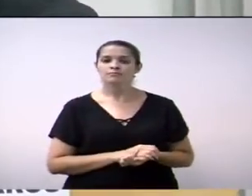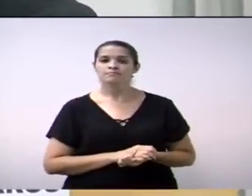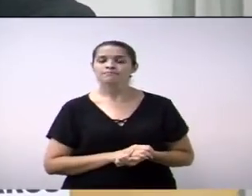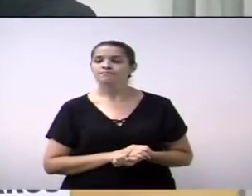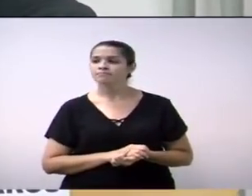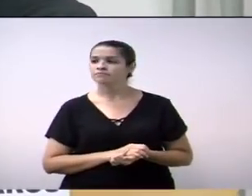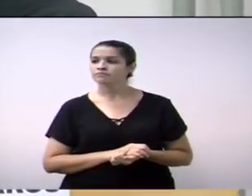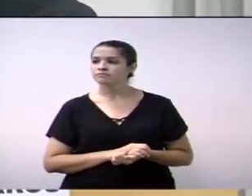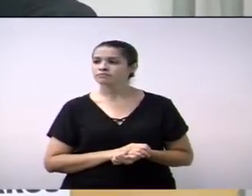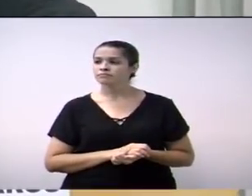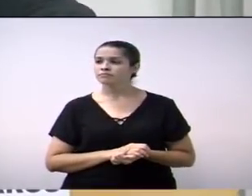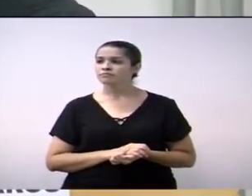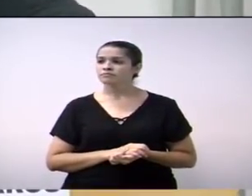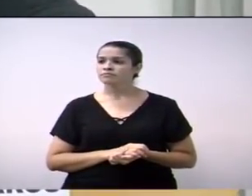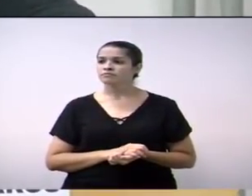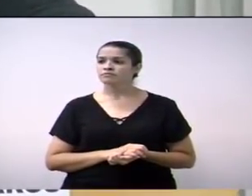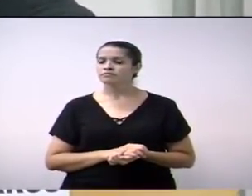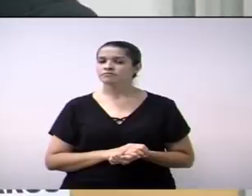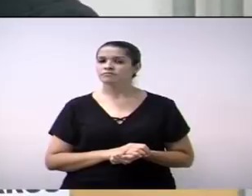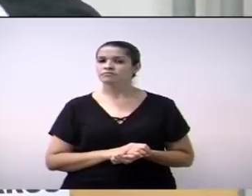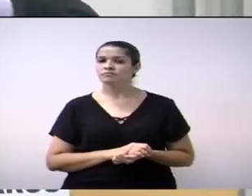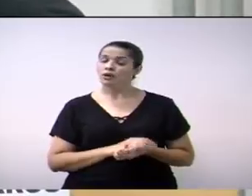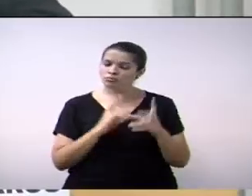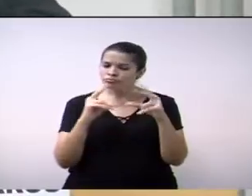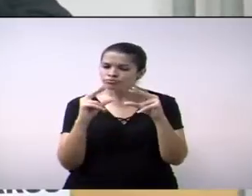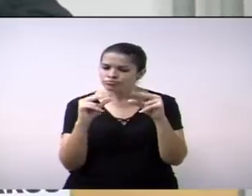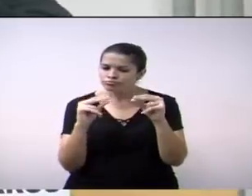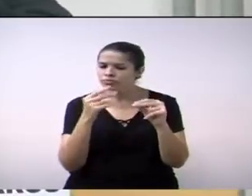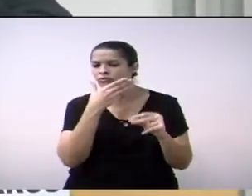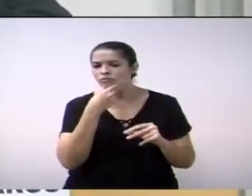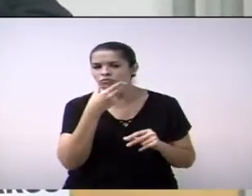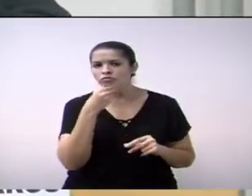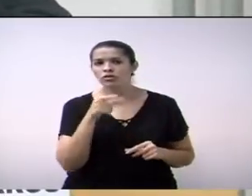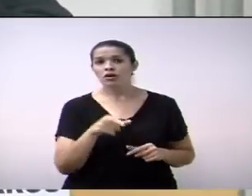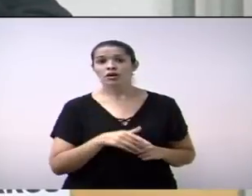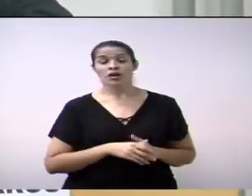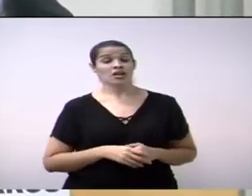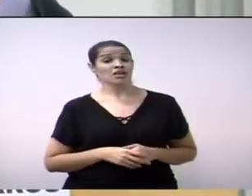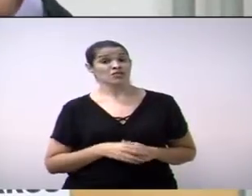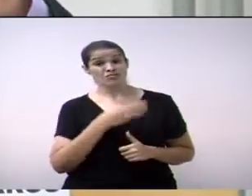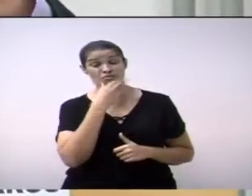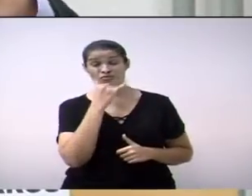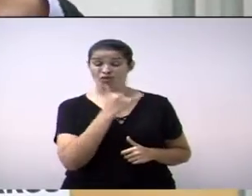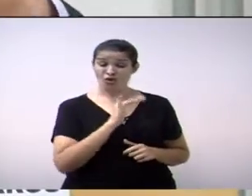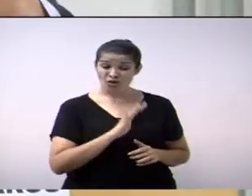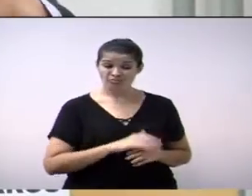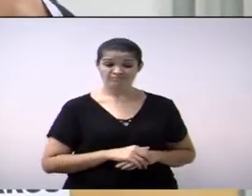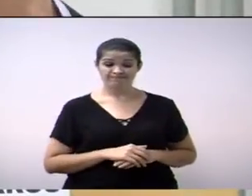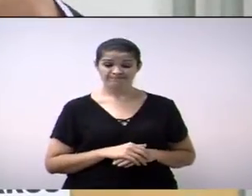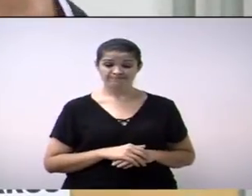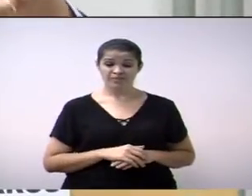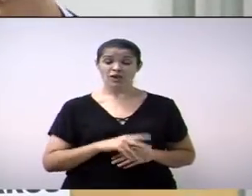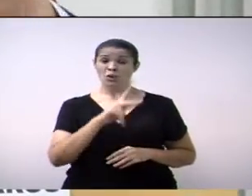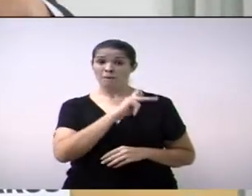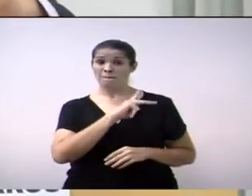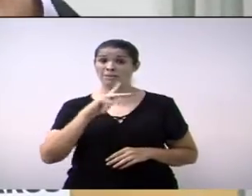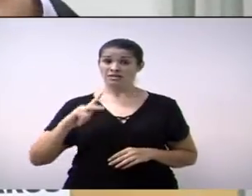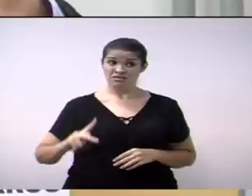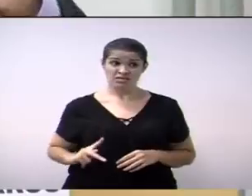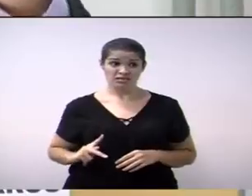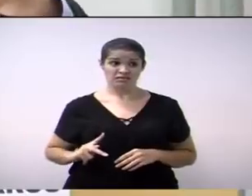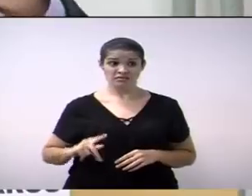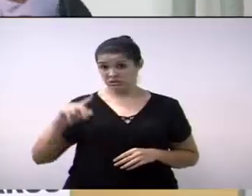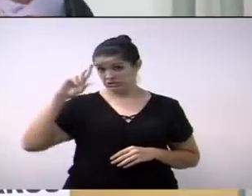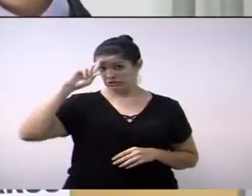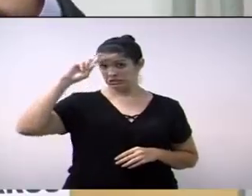aqui. E lá ele foi bem claro que o presidente Michel Temer, aonde as pessoas perderam o prazo, que